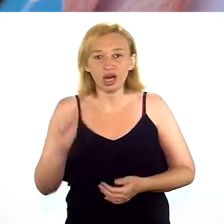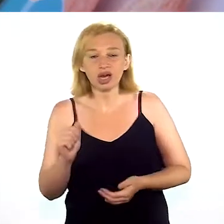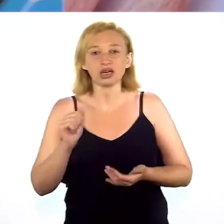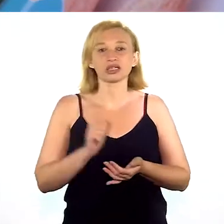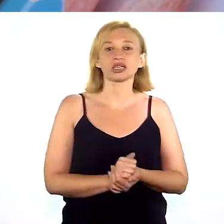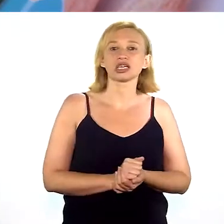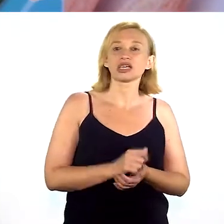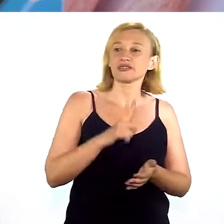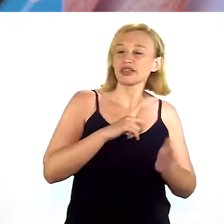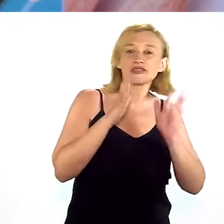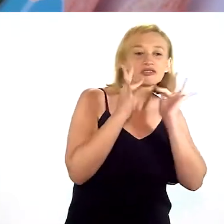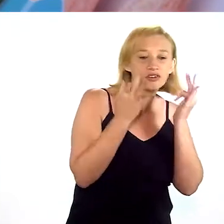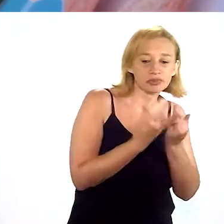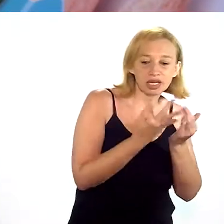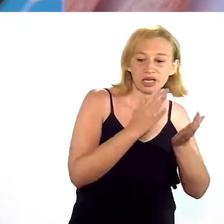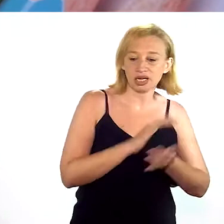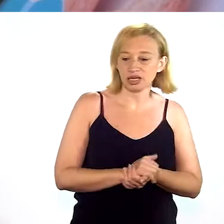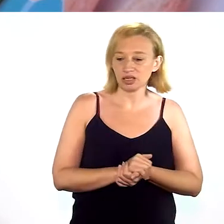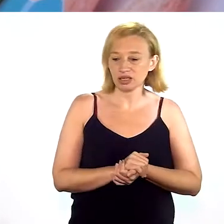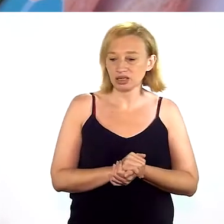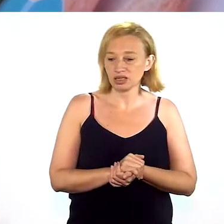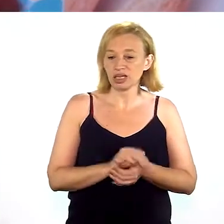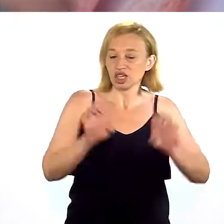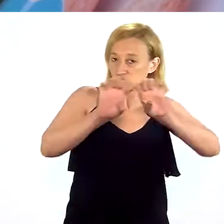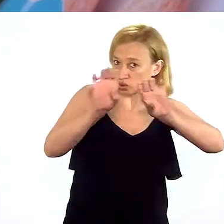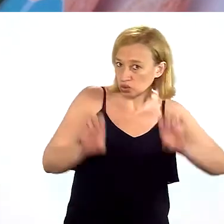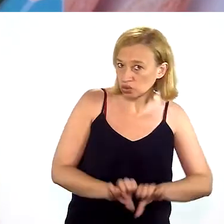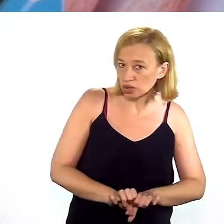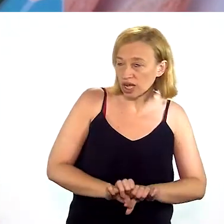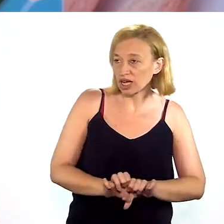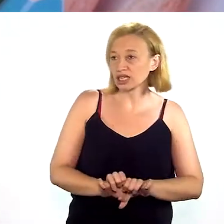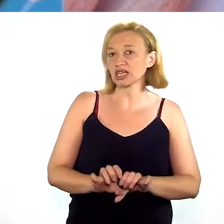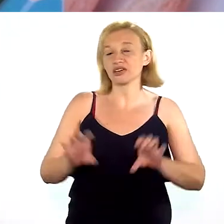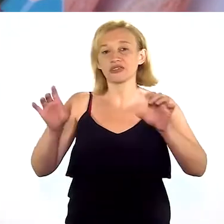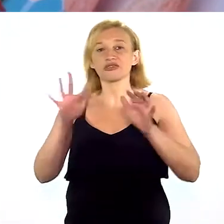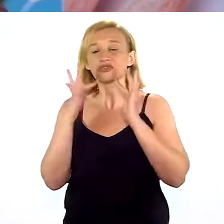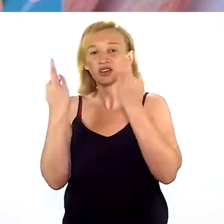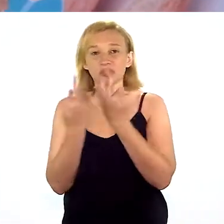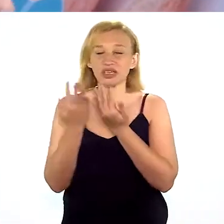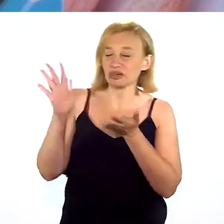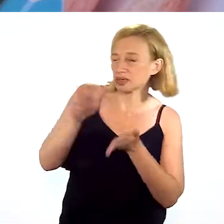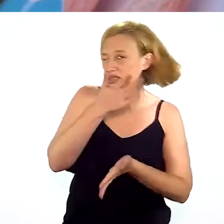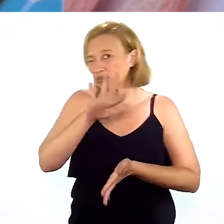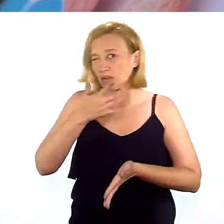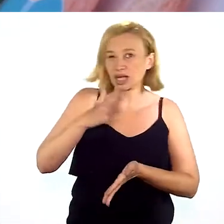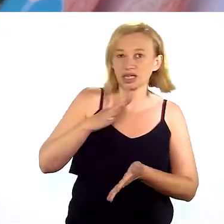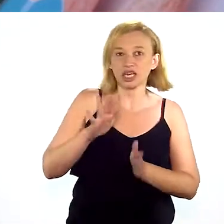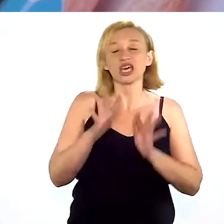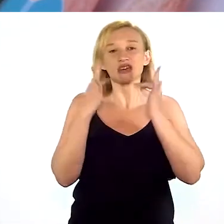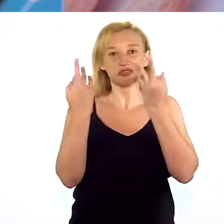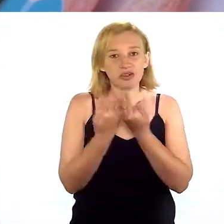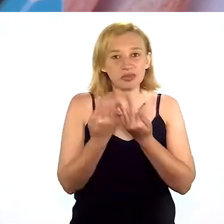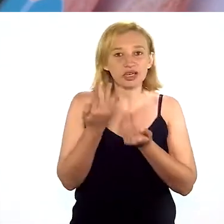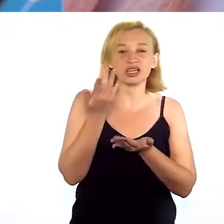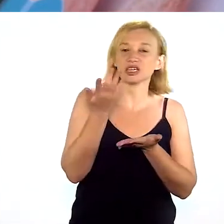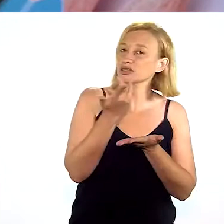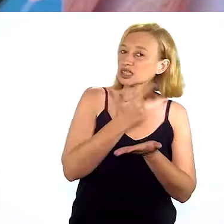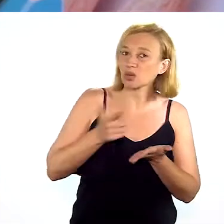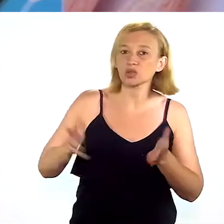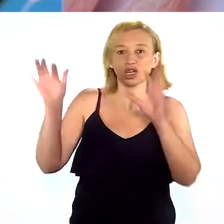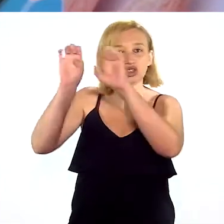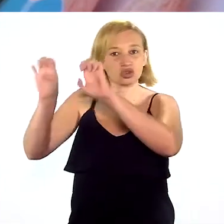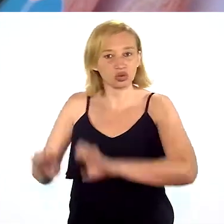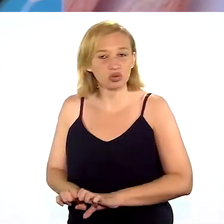comercial. Claro que existem famílias, né, mais estruturadas e famílias mais ou menos e famílias